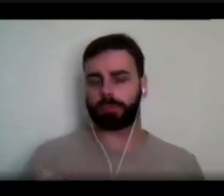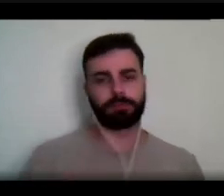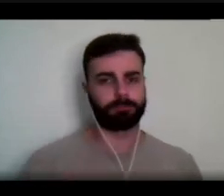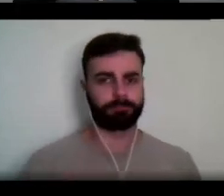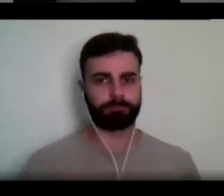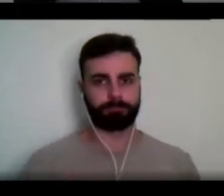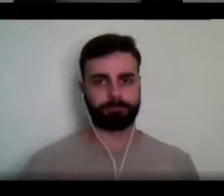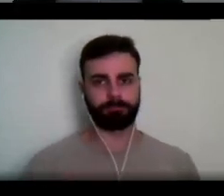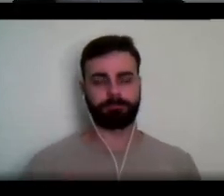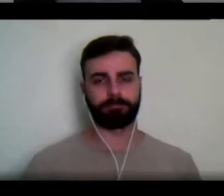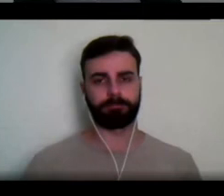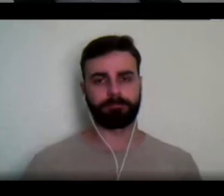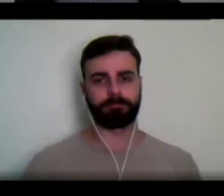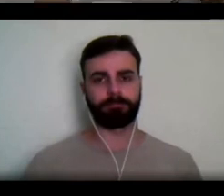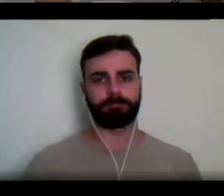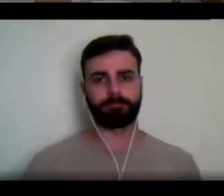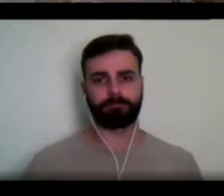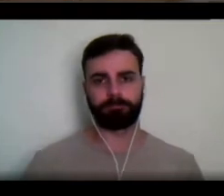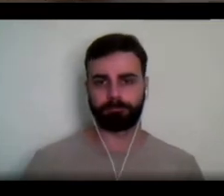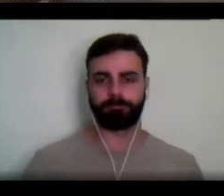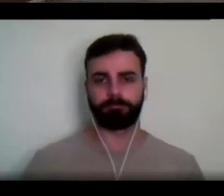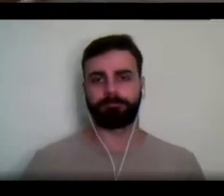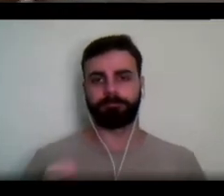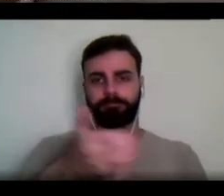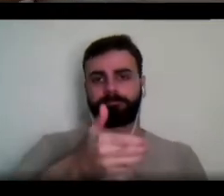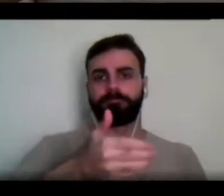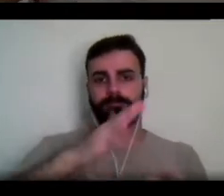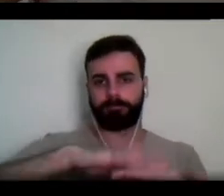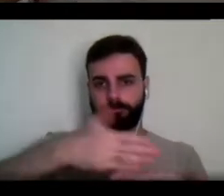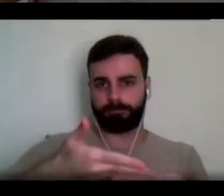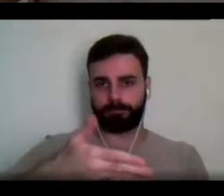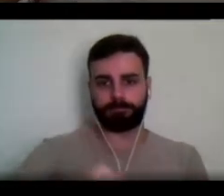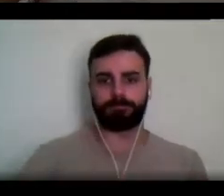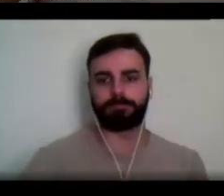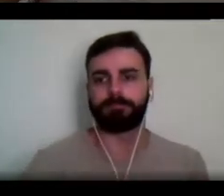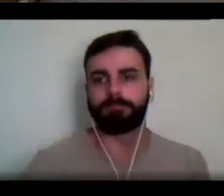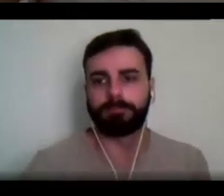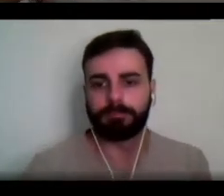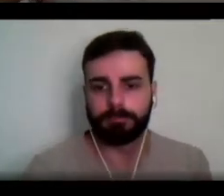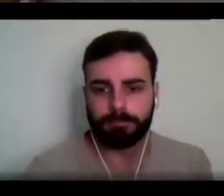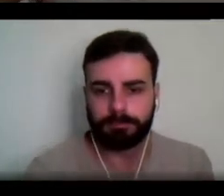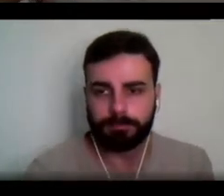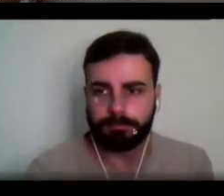Professora, vamos trocar de intérprete? Vamos.